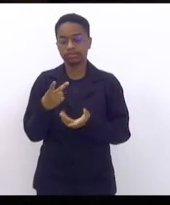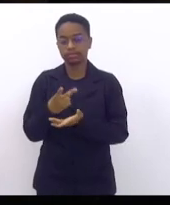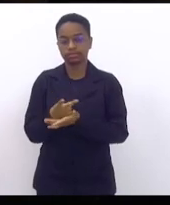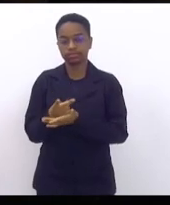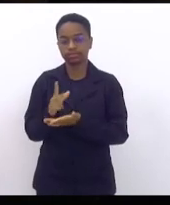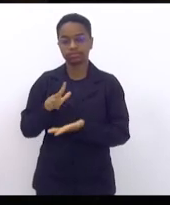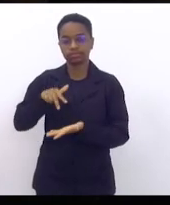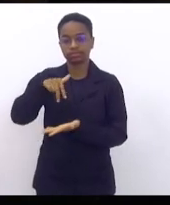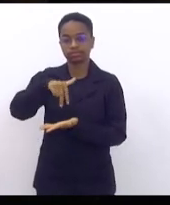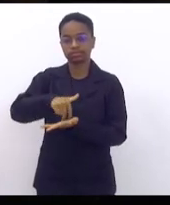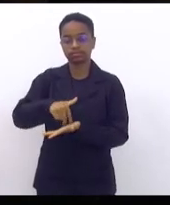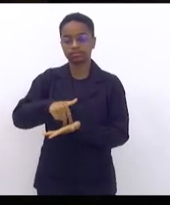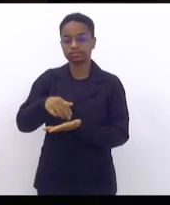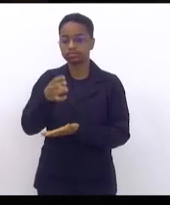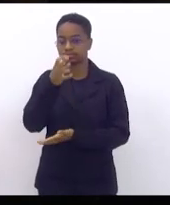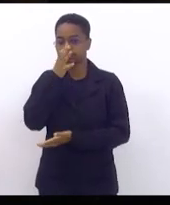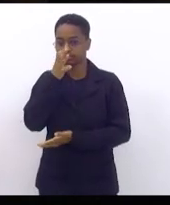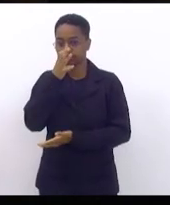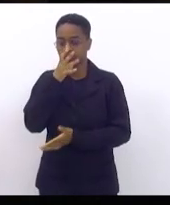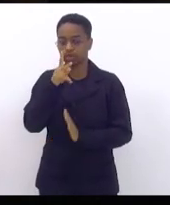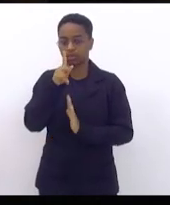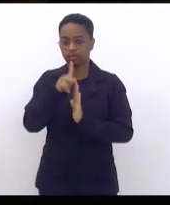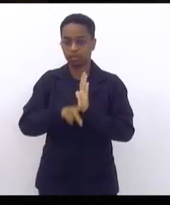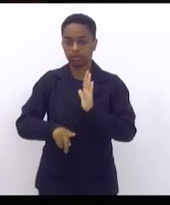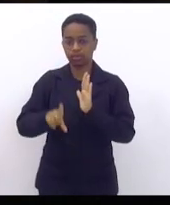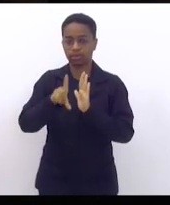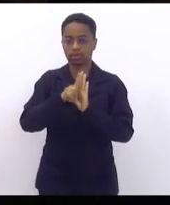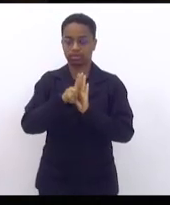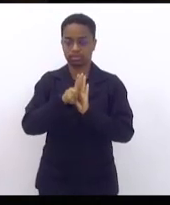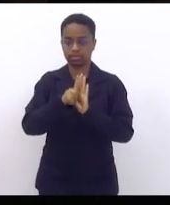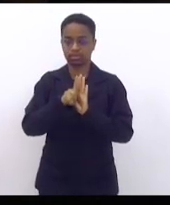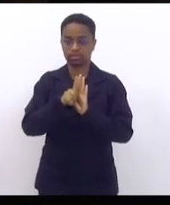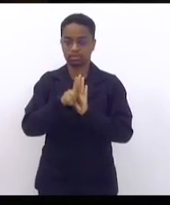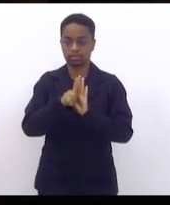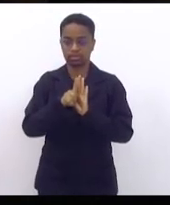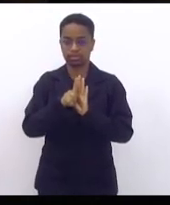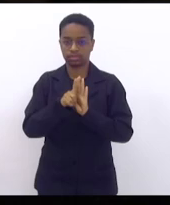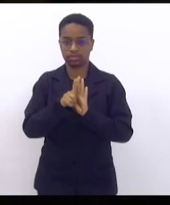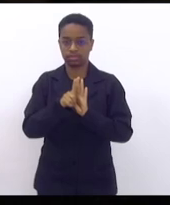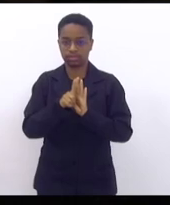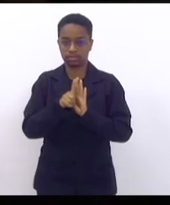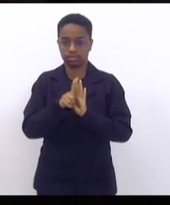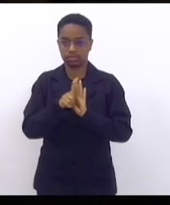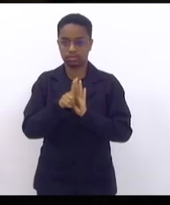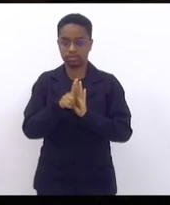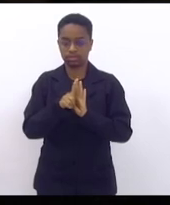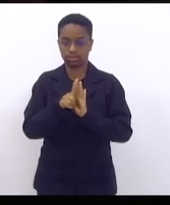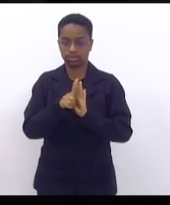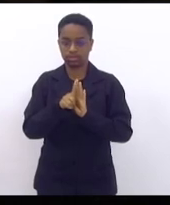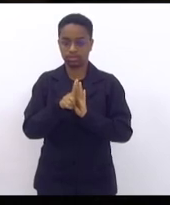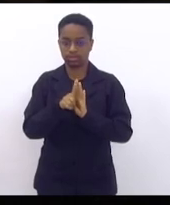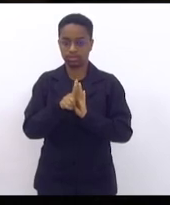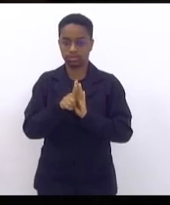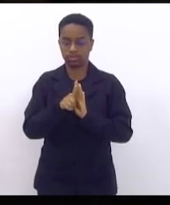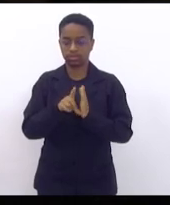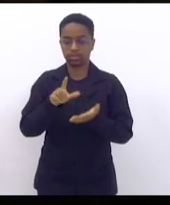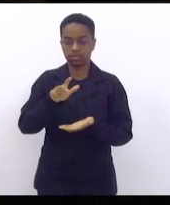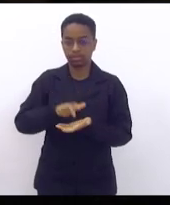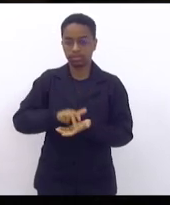prestigiar o projeto de lei que tomba, sob ponto de